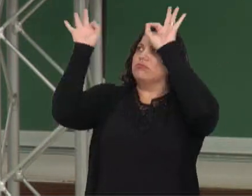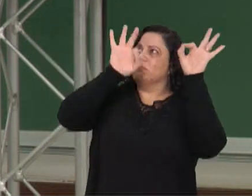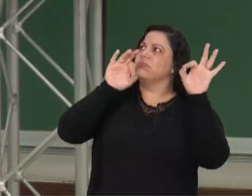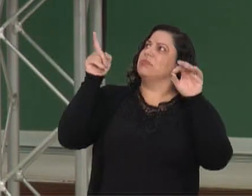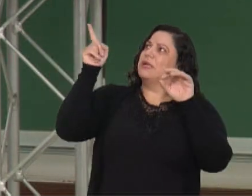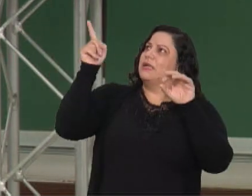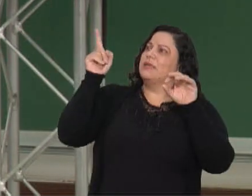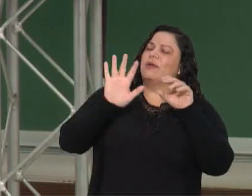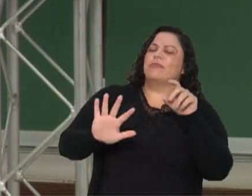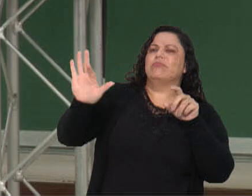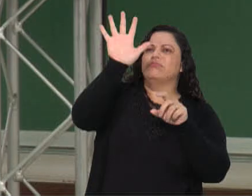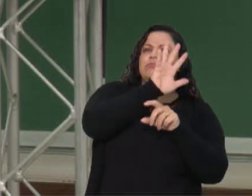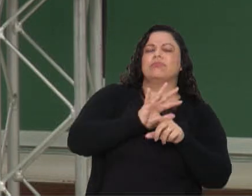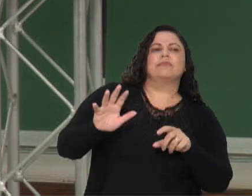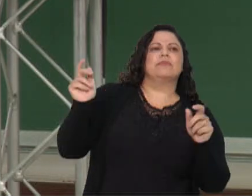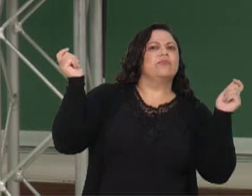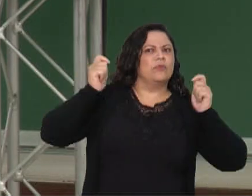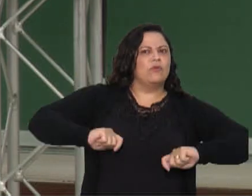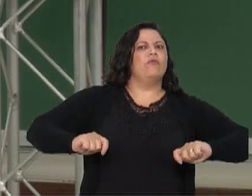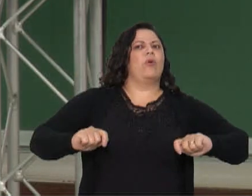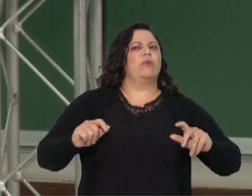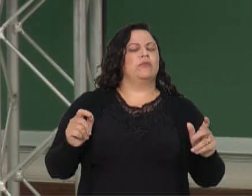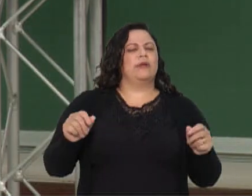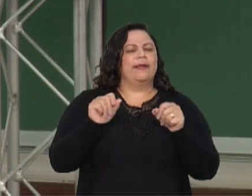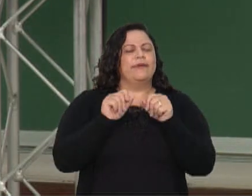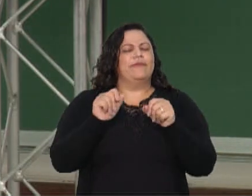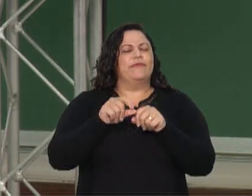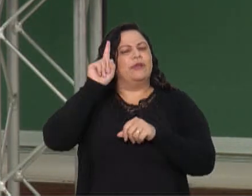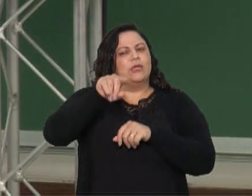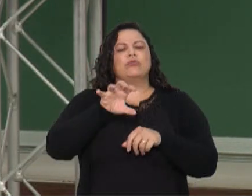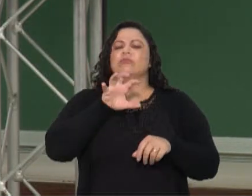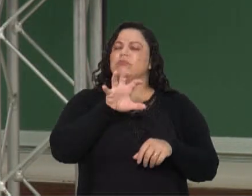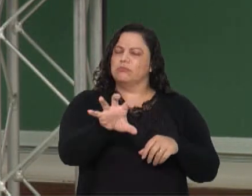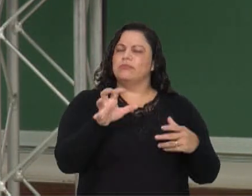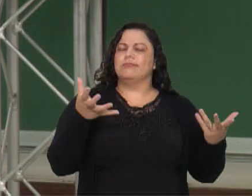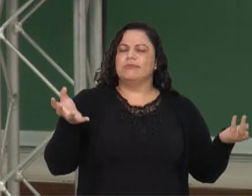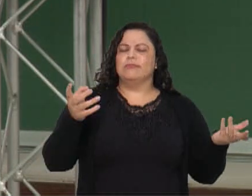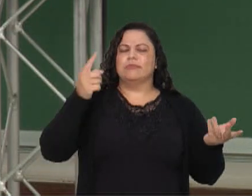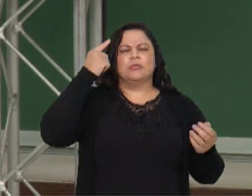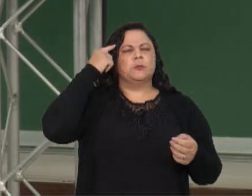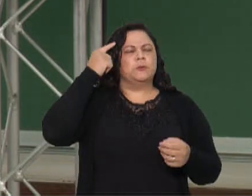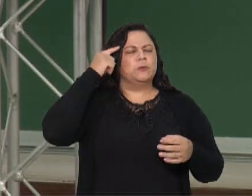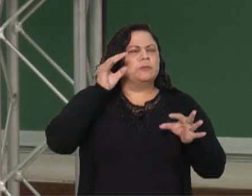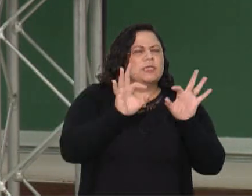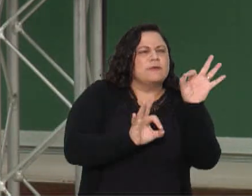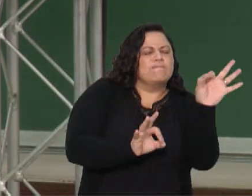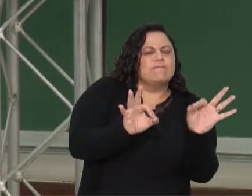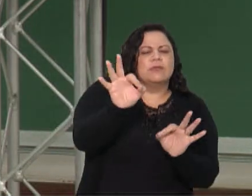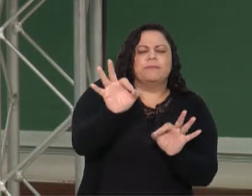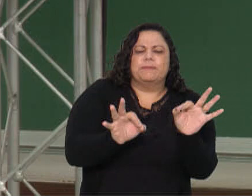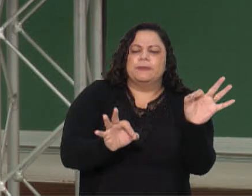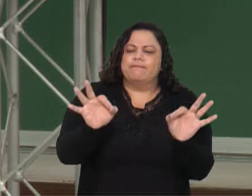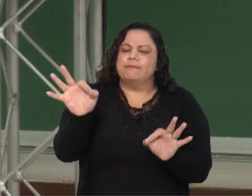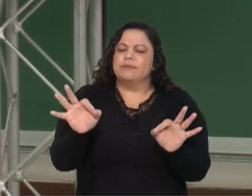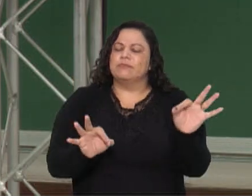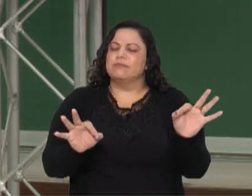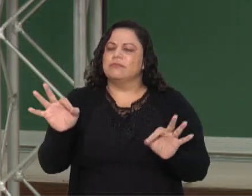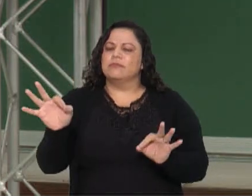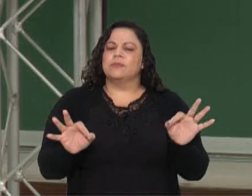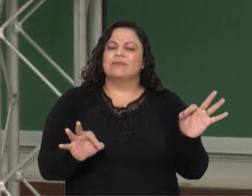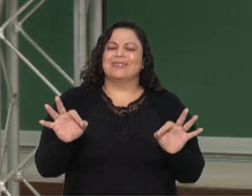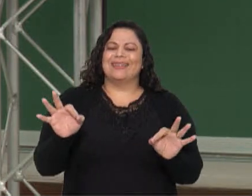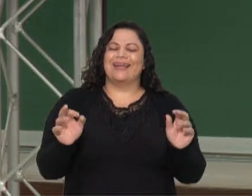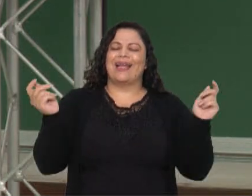foi colocado em prática esse projeto, sim, né? E esse projeto foi todo pensado para que o que a função